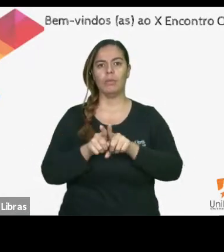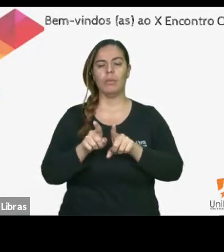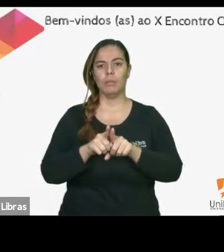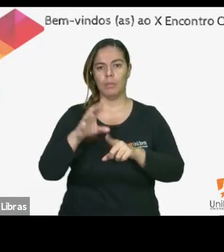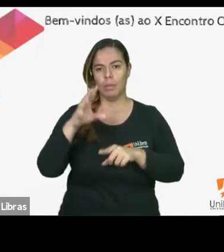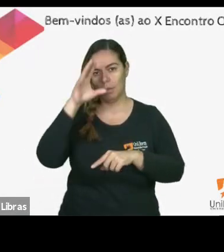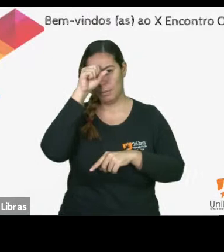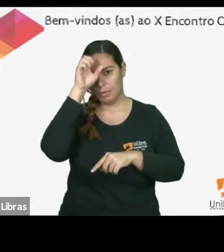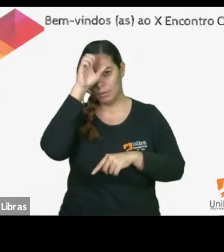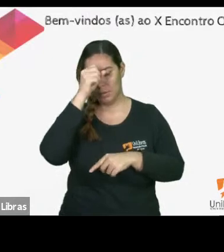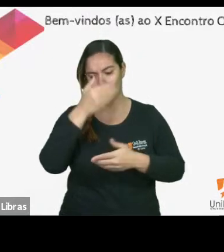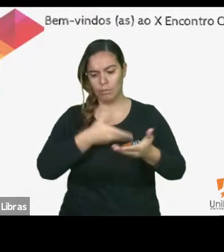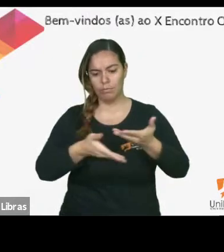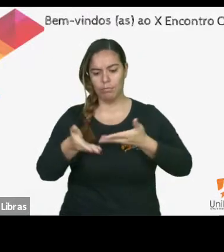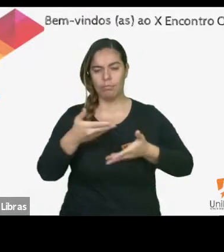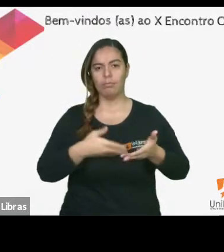aprendizagem.